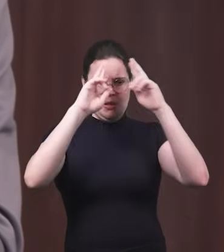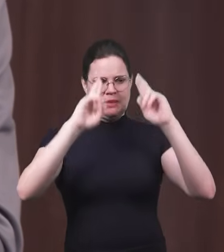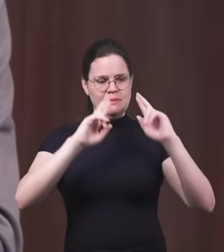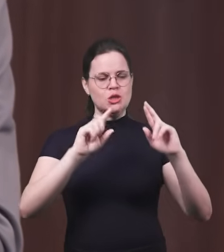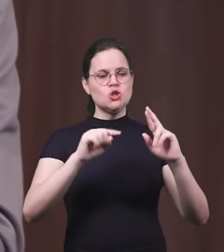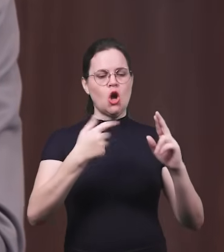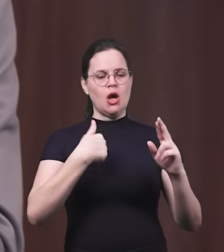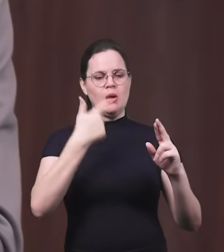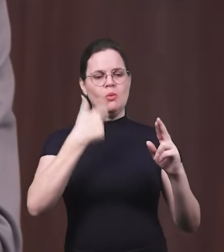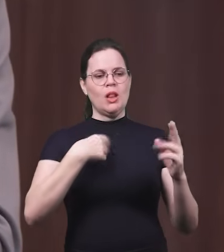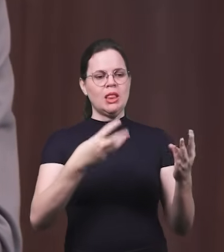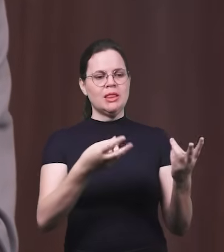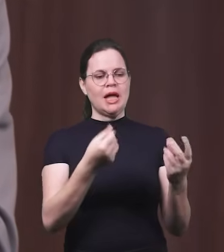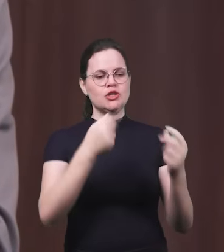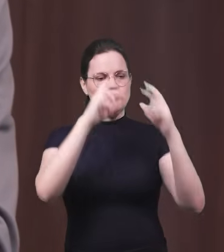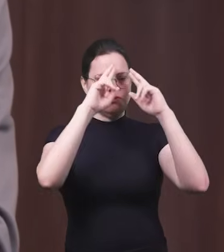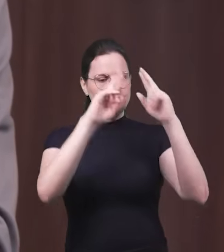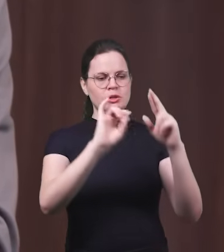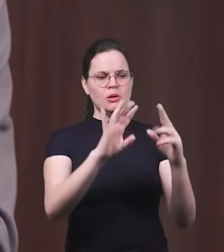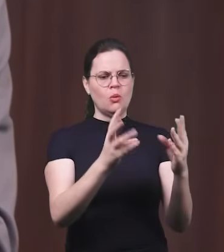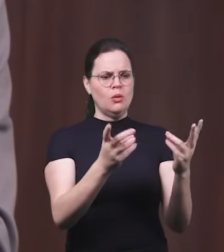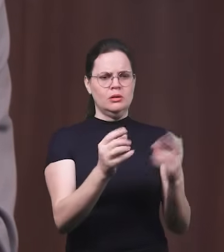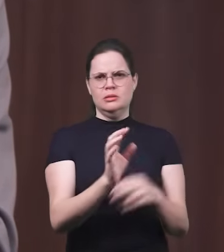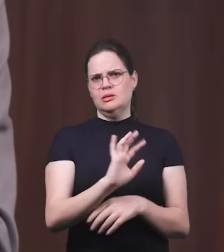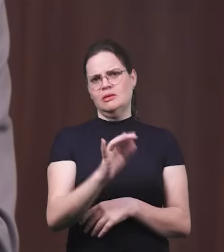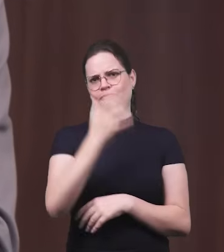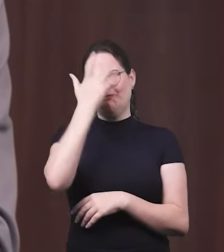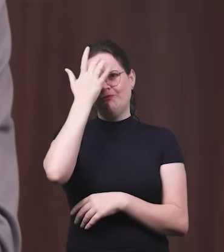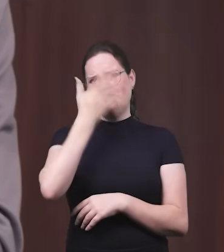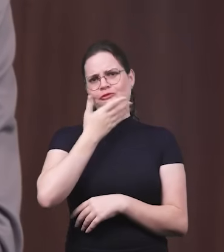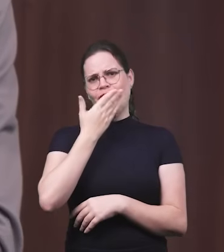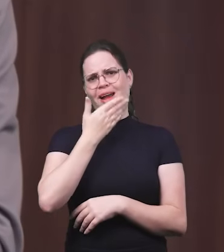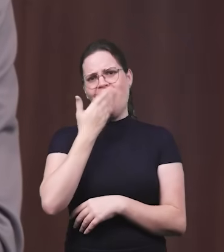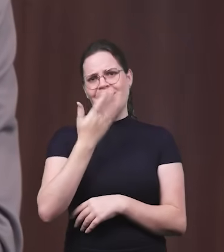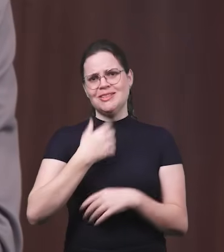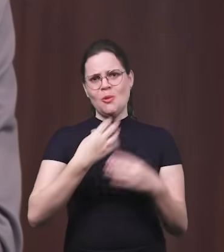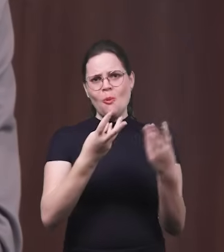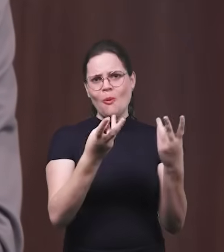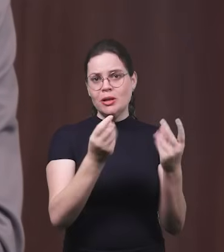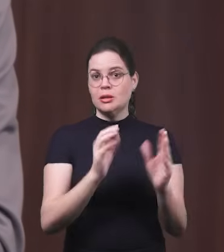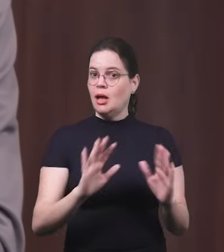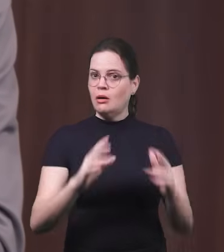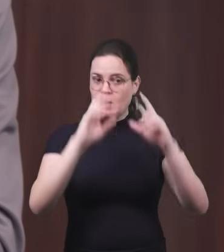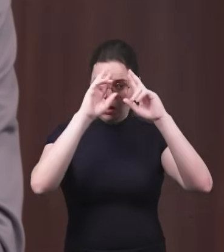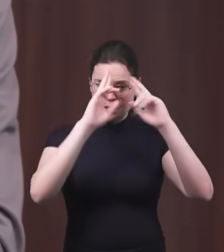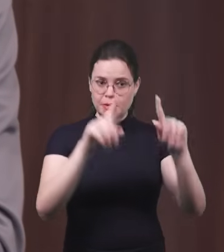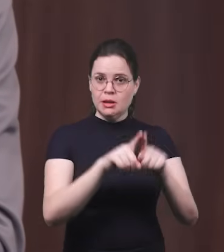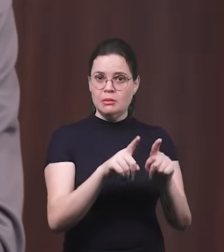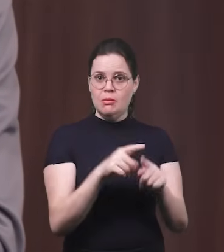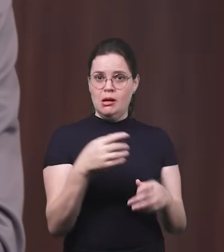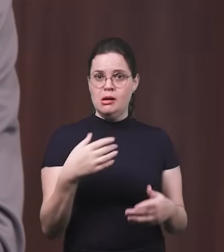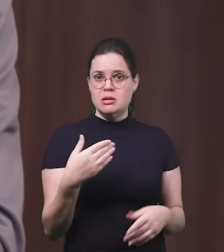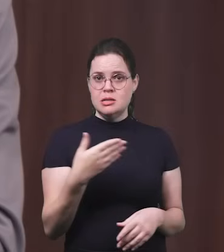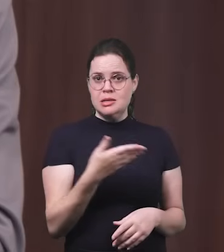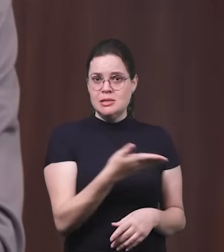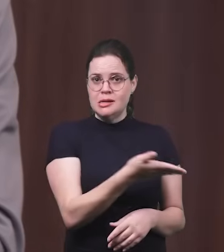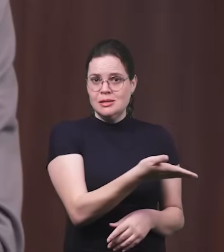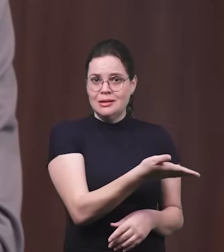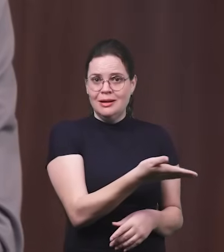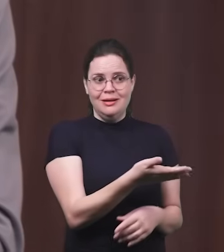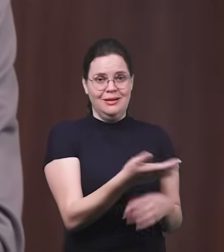as qualidades. Não, aí a barreira seria muito fácil, né? É respeitar as manias, respeitar